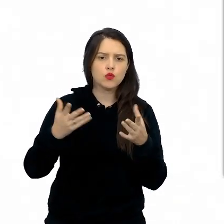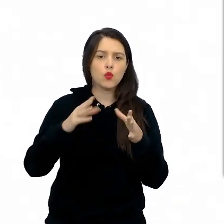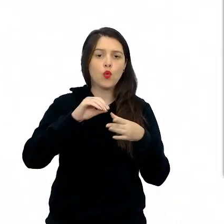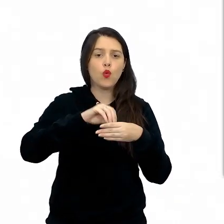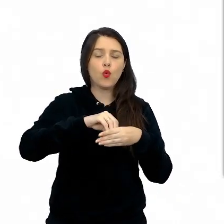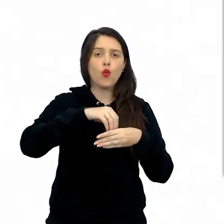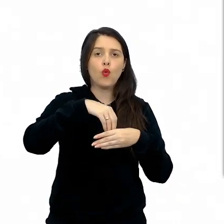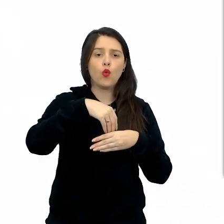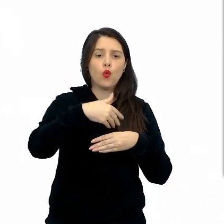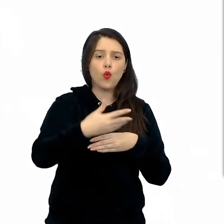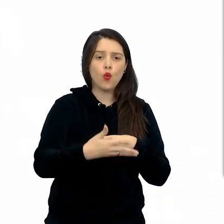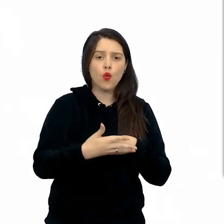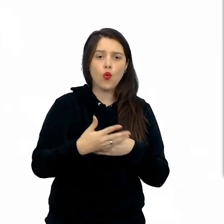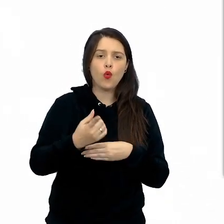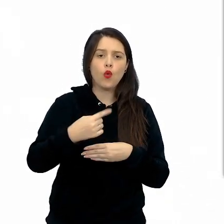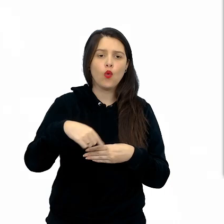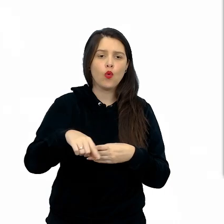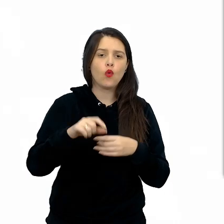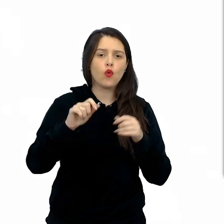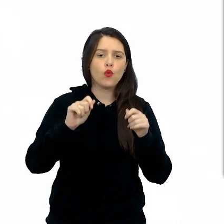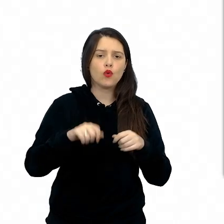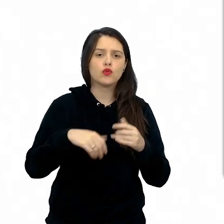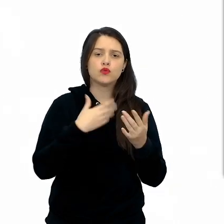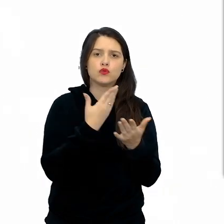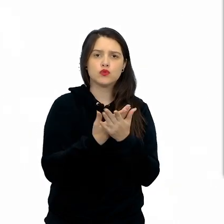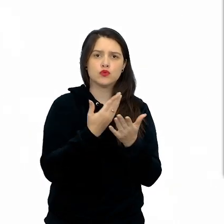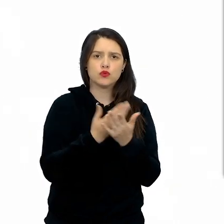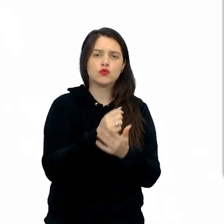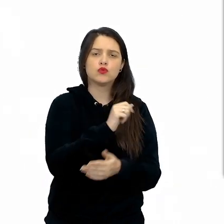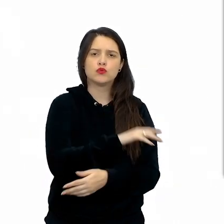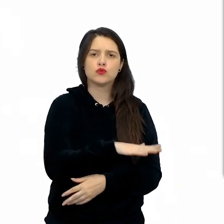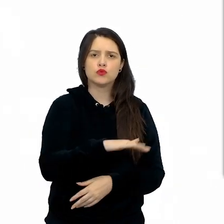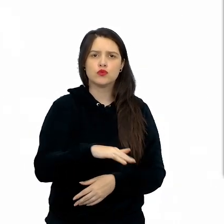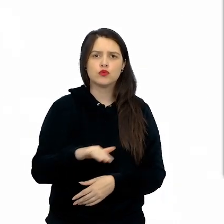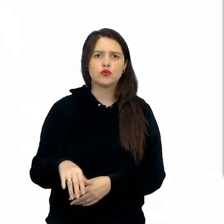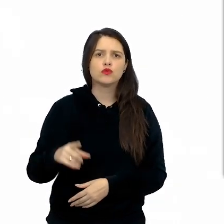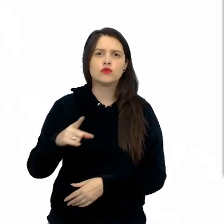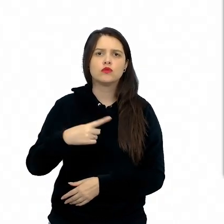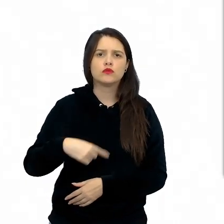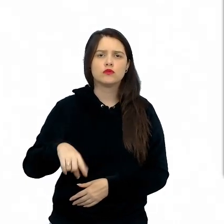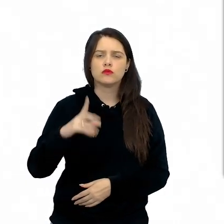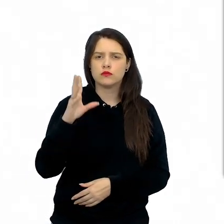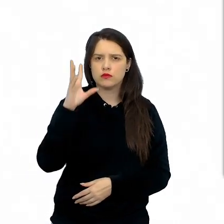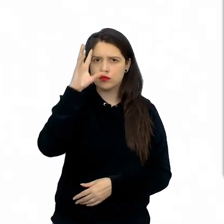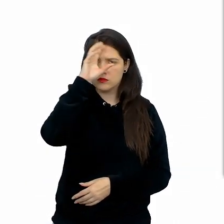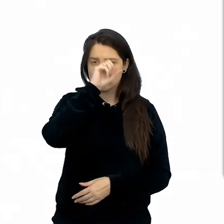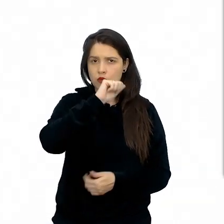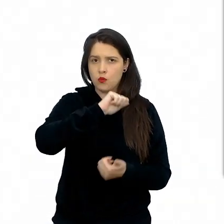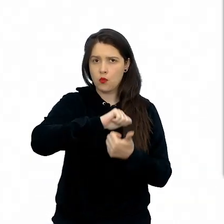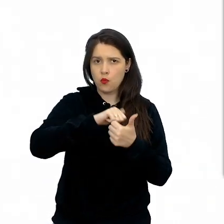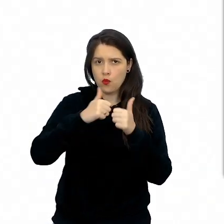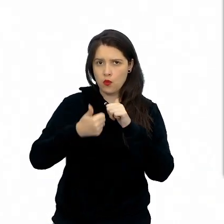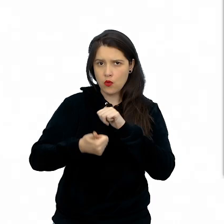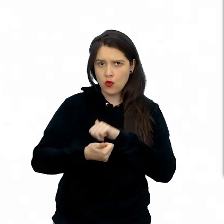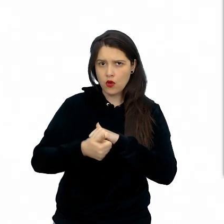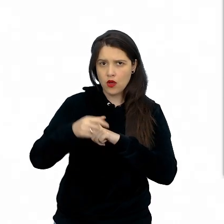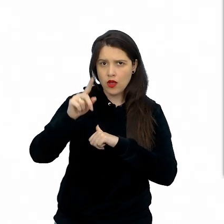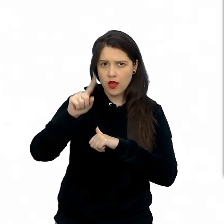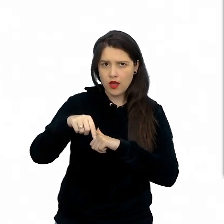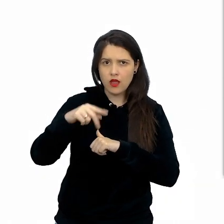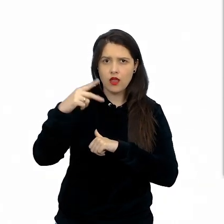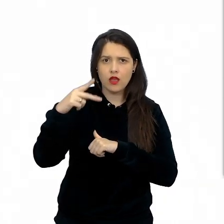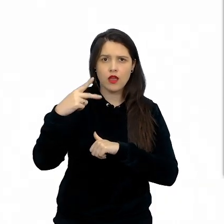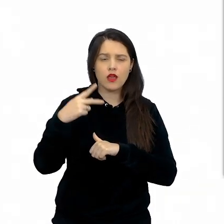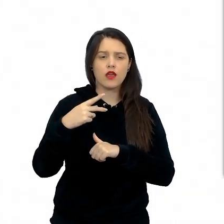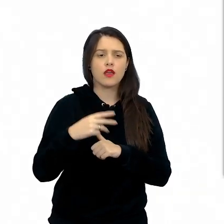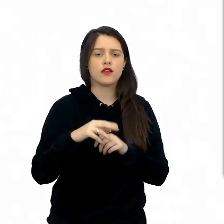conteúdo e do conteúdo e dos estudantes, tá? A gente pode verificar que